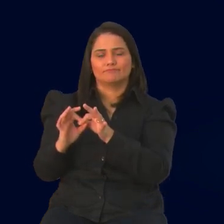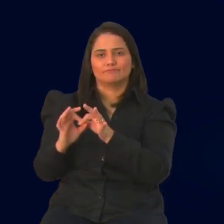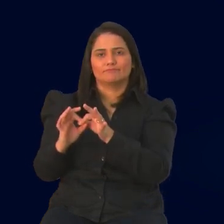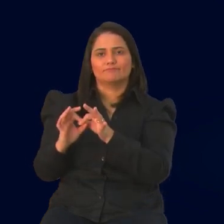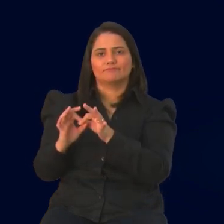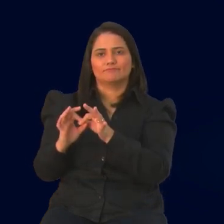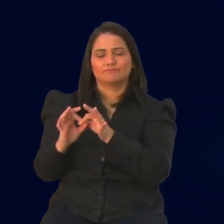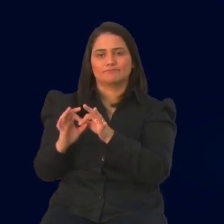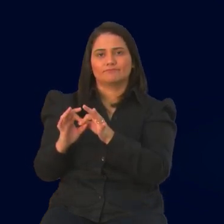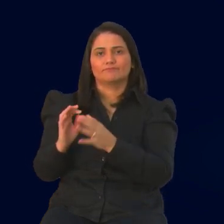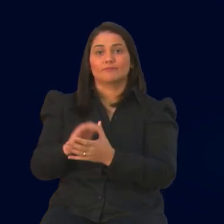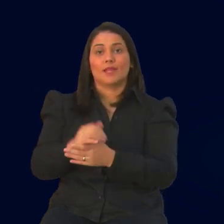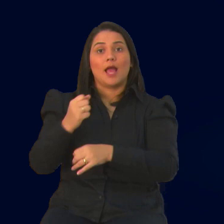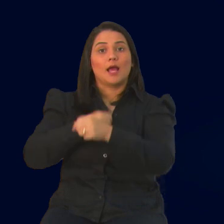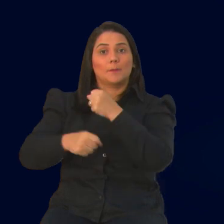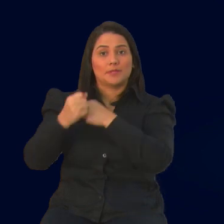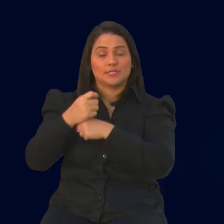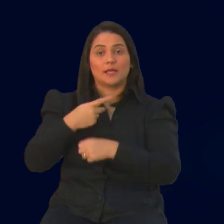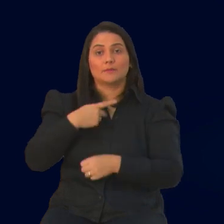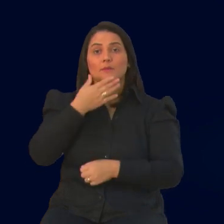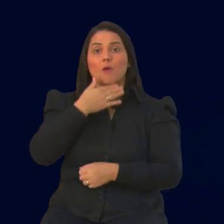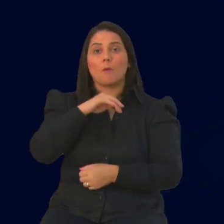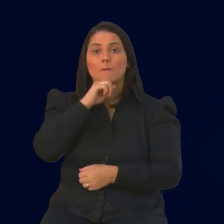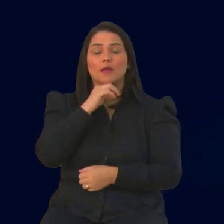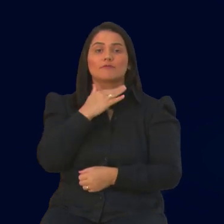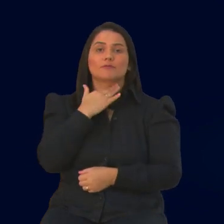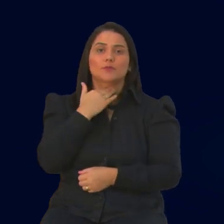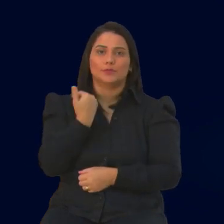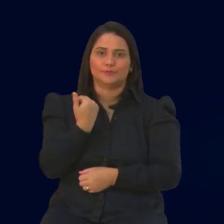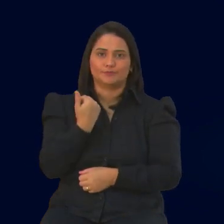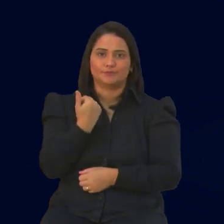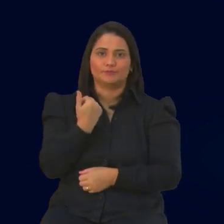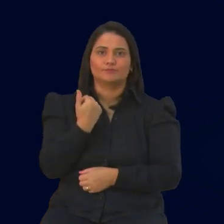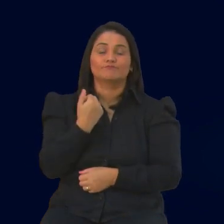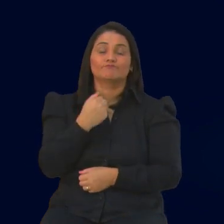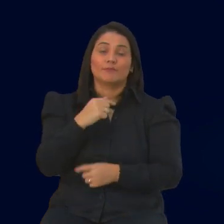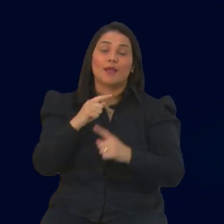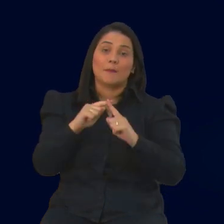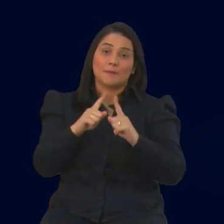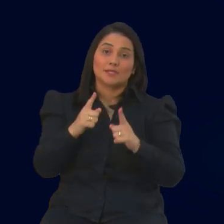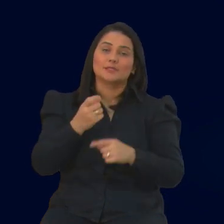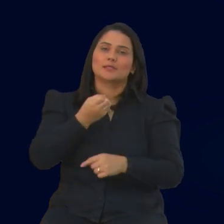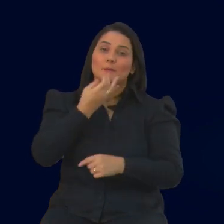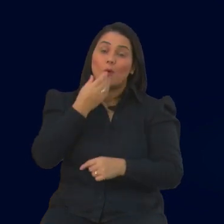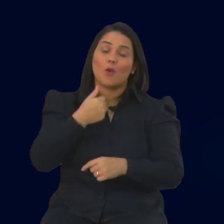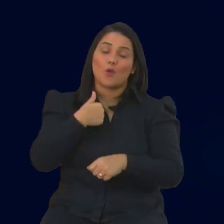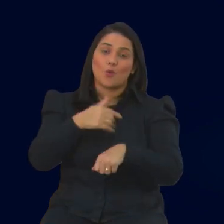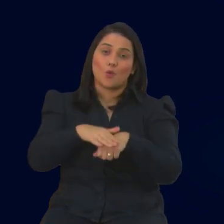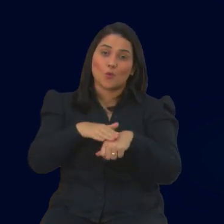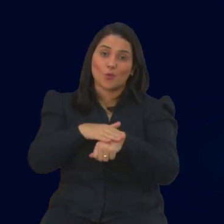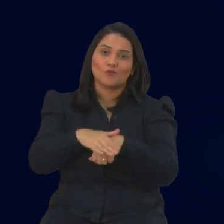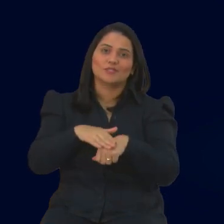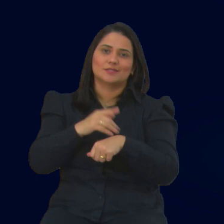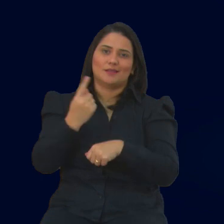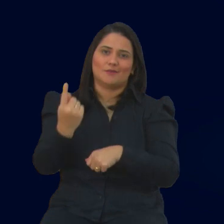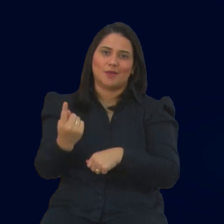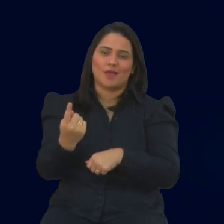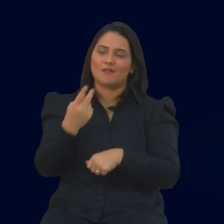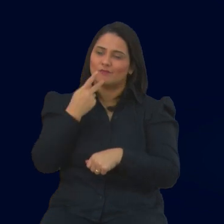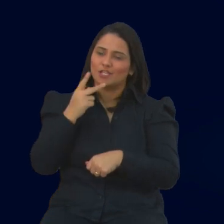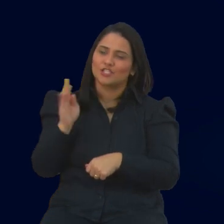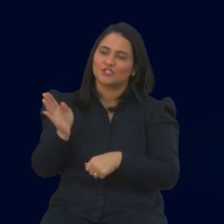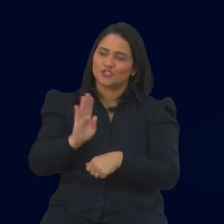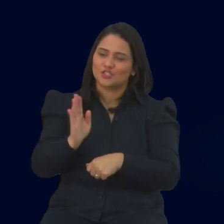Meu pai faleceu ano passado e que bom que eu consegui falar com ele e me despedir e agradecer tudo que ele